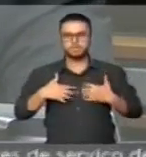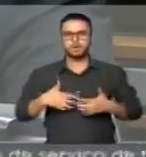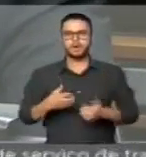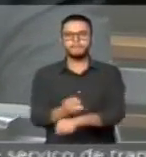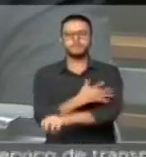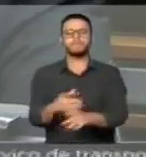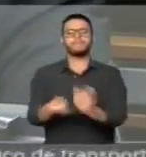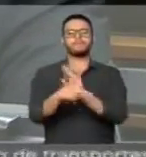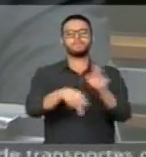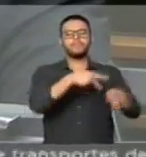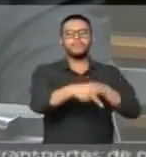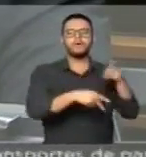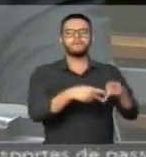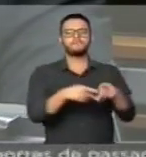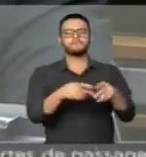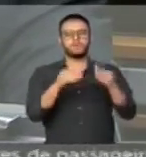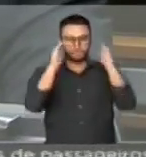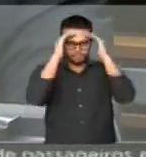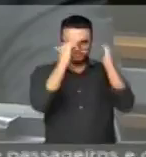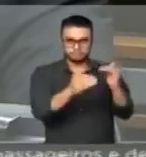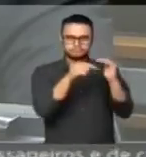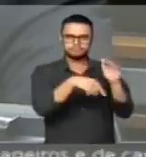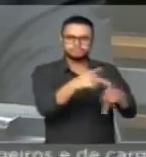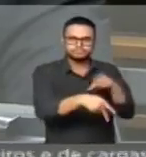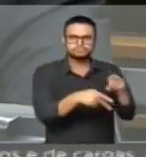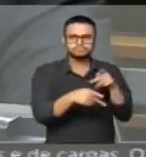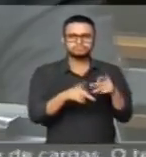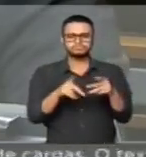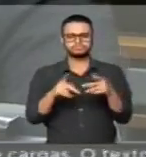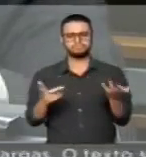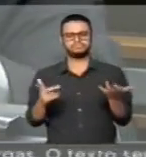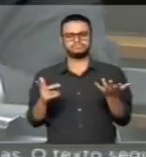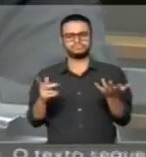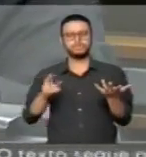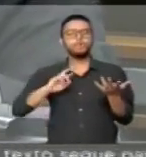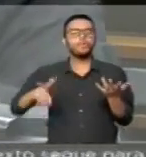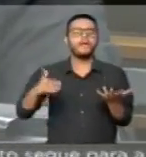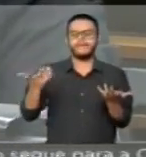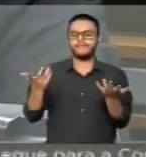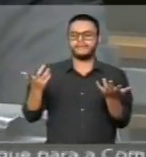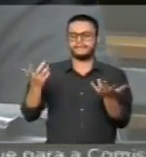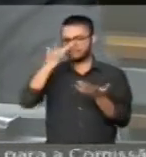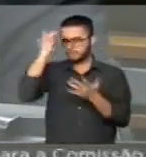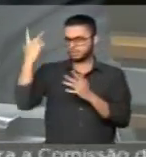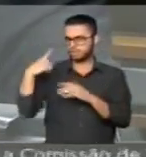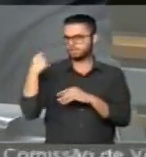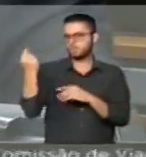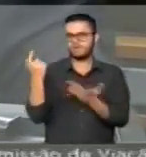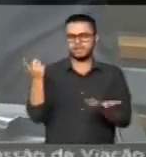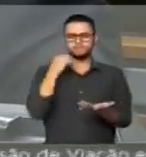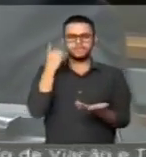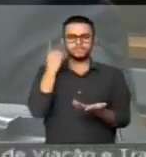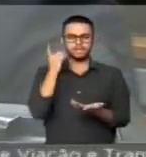sido, termos sido eleitos para tal. Não foi essa a nossa função. Nem eleitos deputados federais.